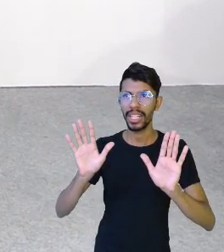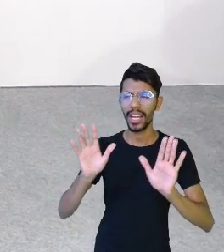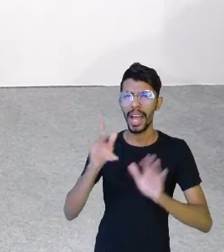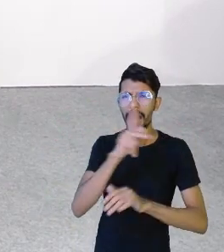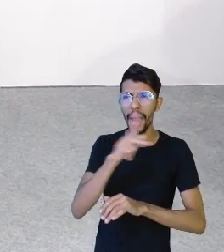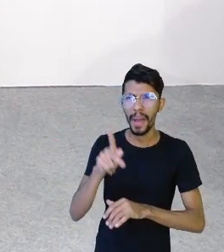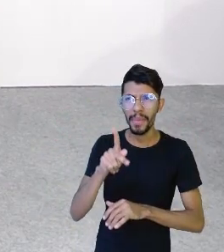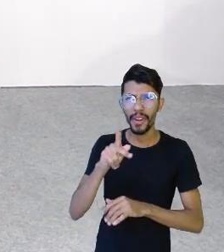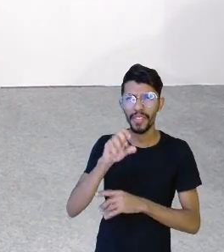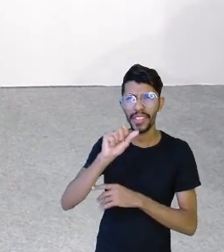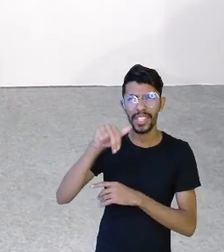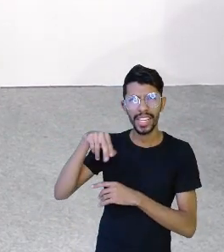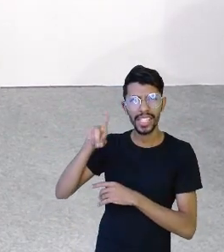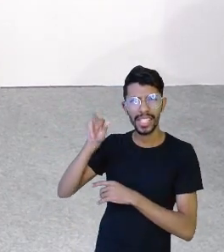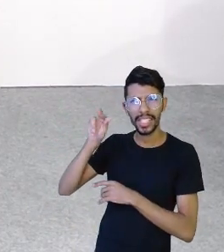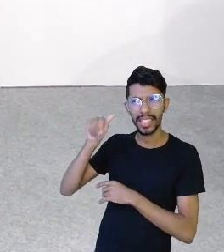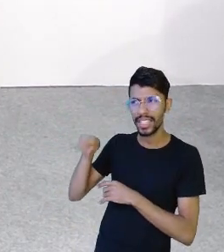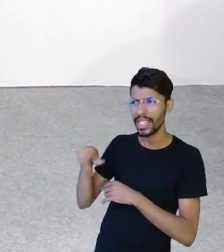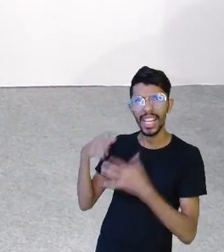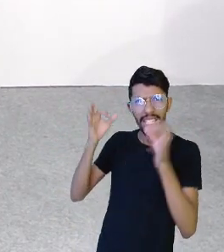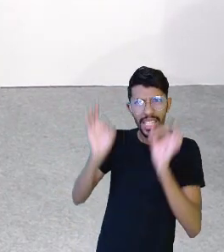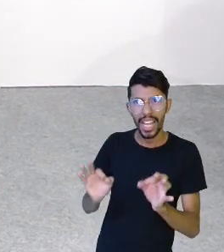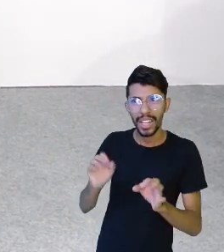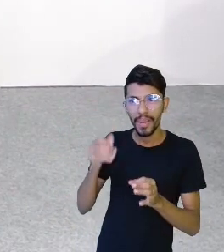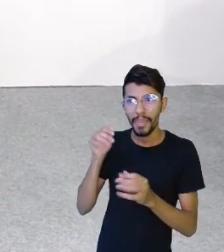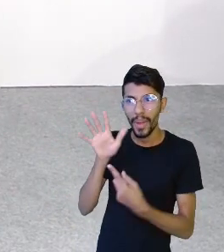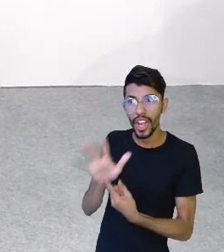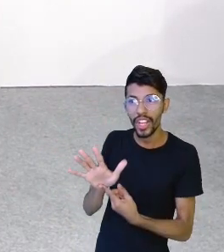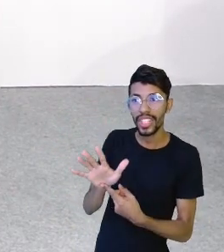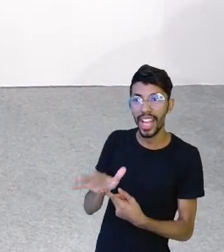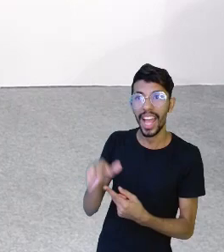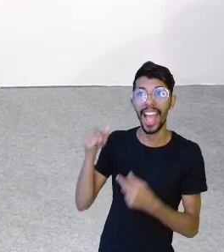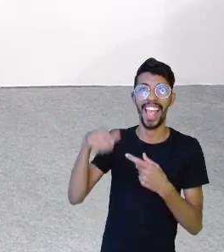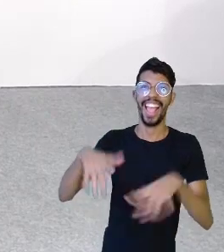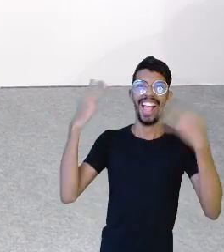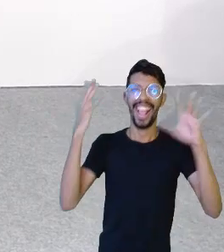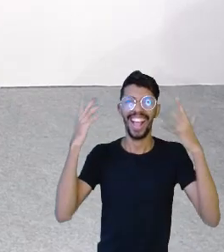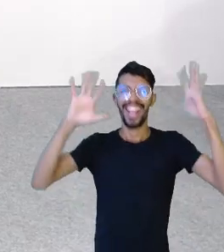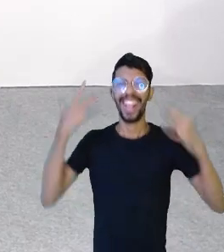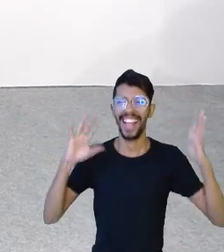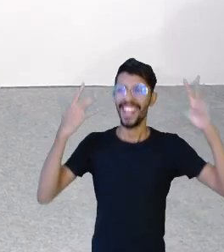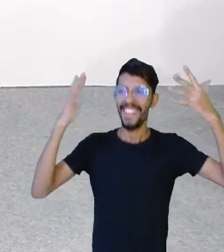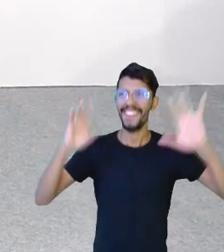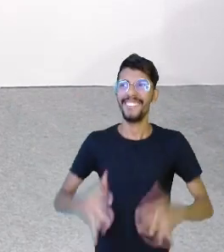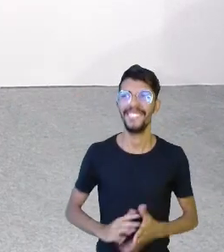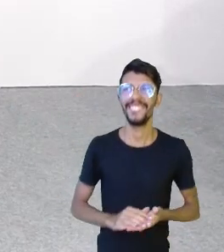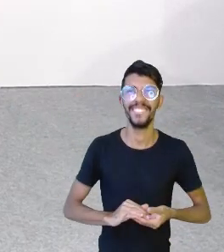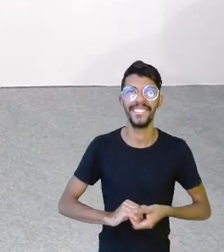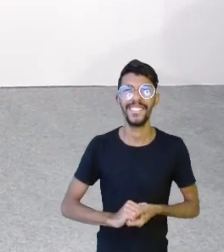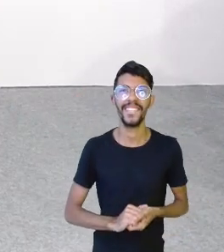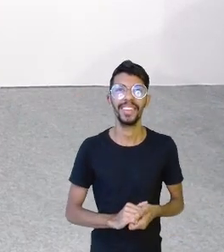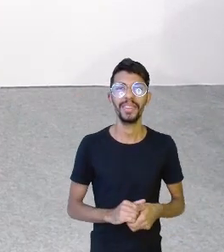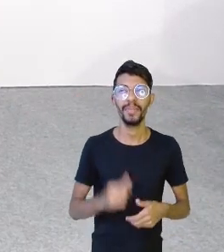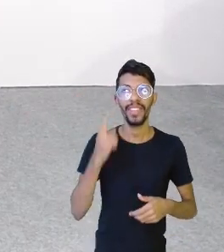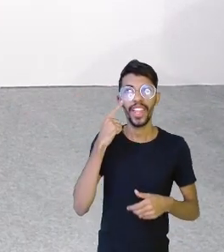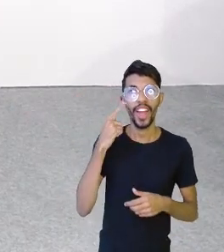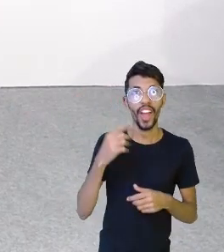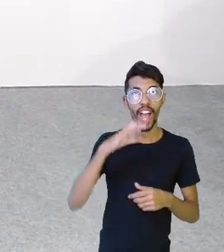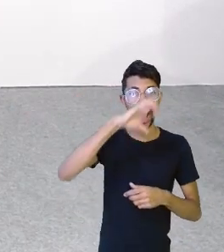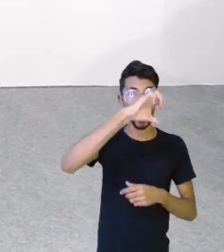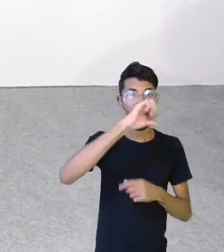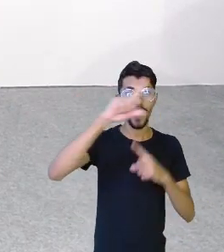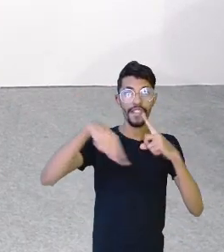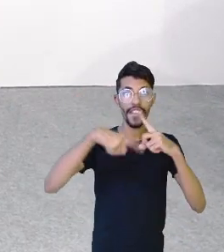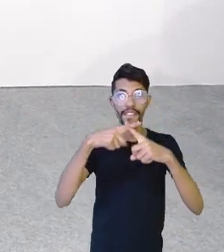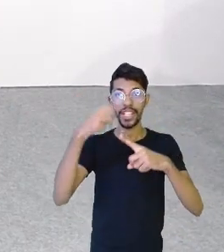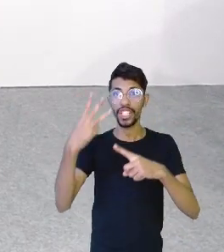professora acertou? Coloca a carta aqui na mesa, vamos conferir o resultado. Aê! Gente, 9 vezes